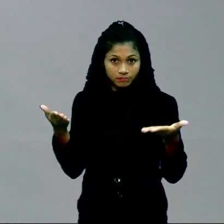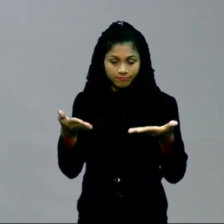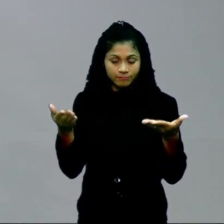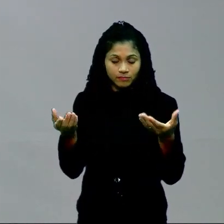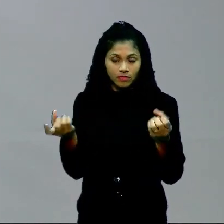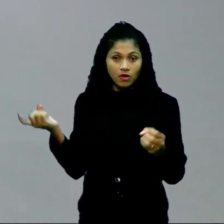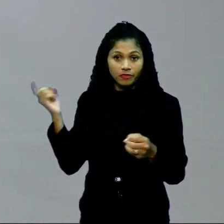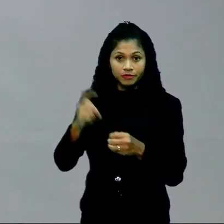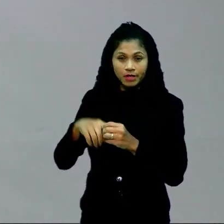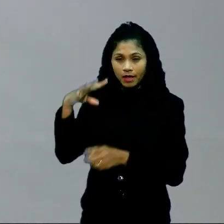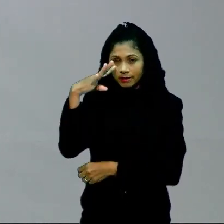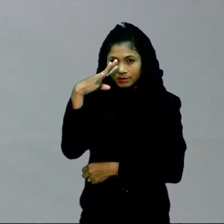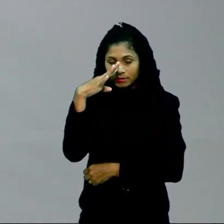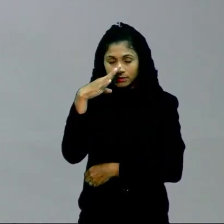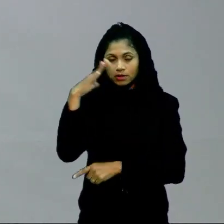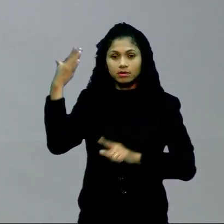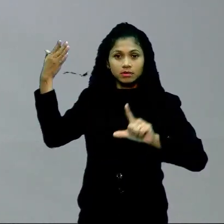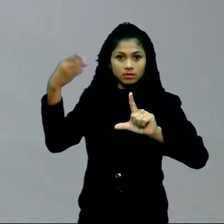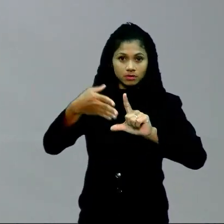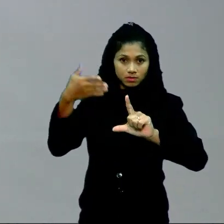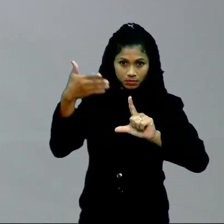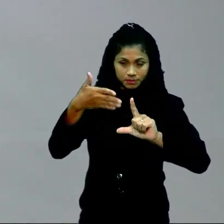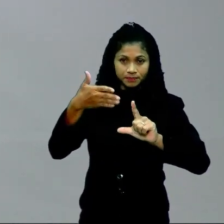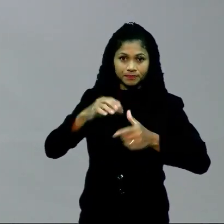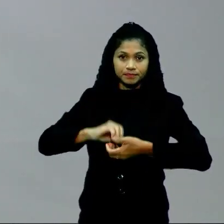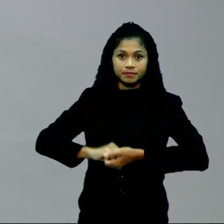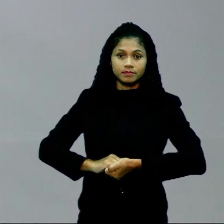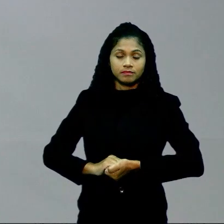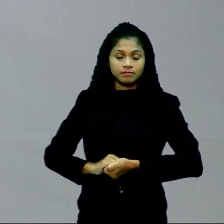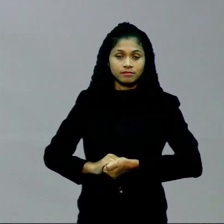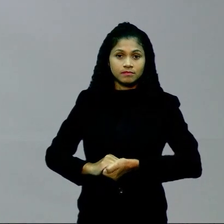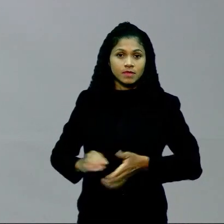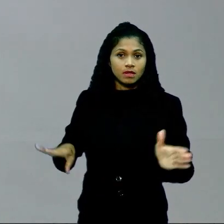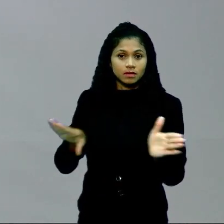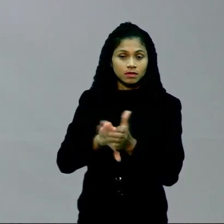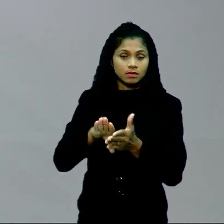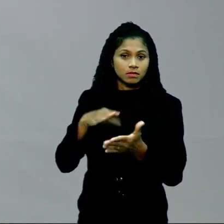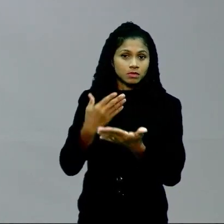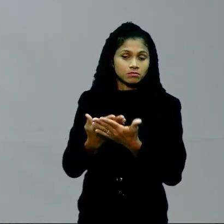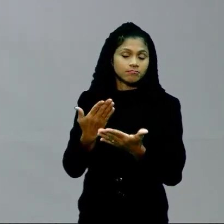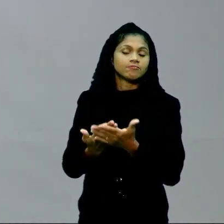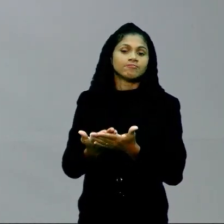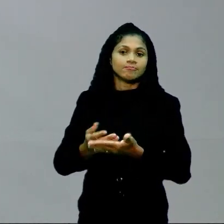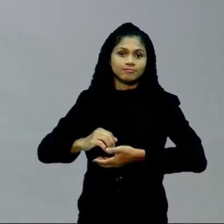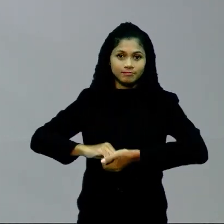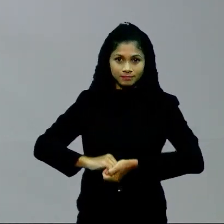Para rever essa aula, acesse a plataforma. E até a próxima aula!